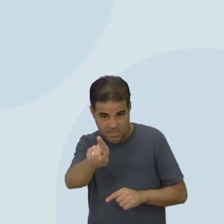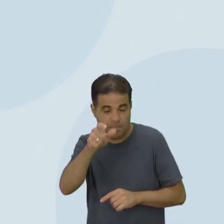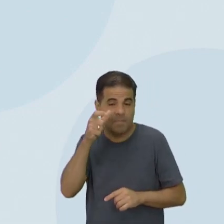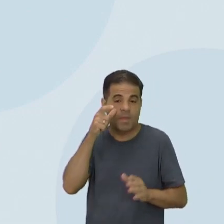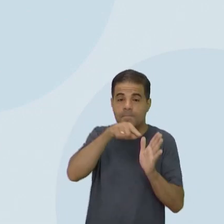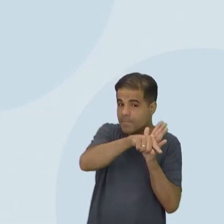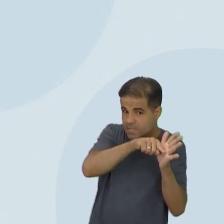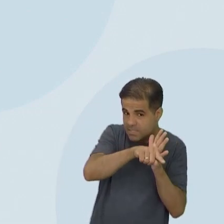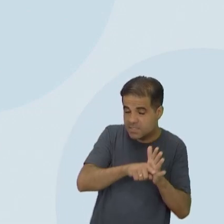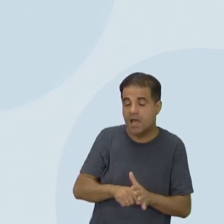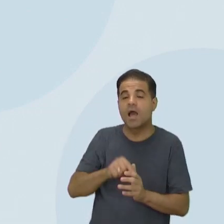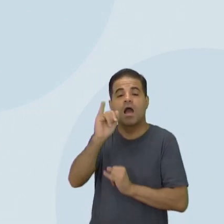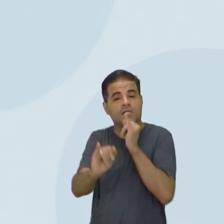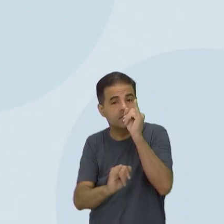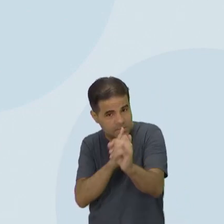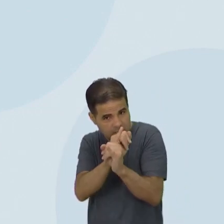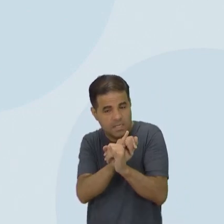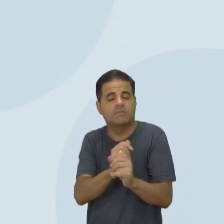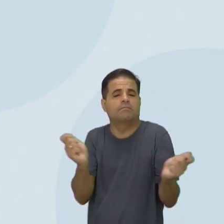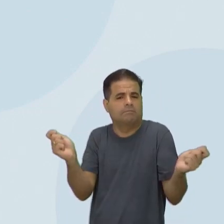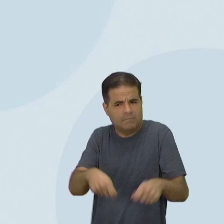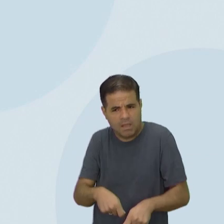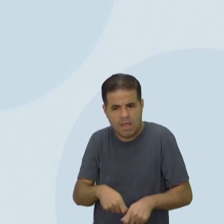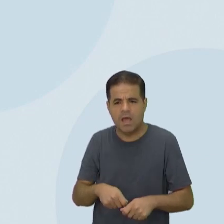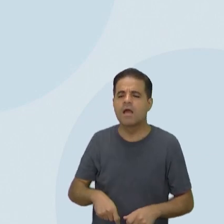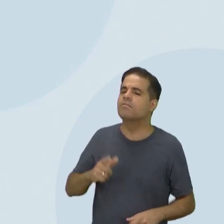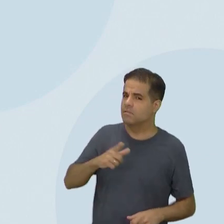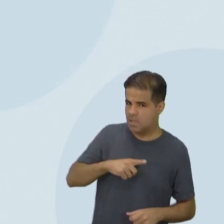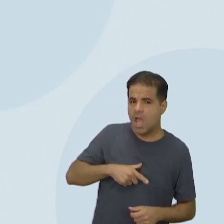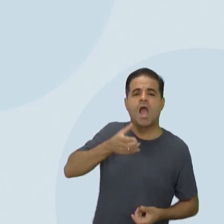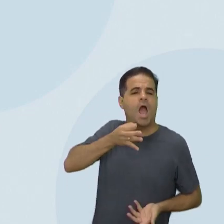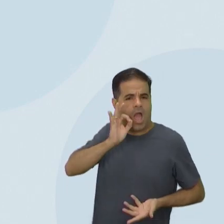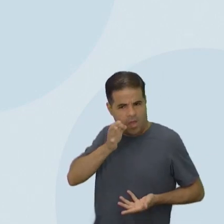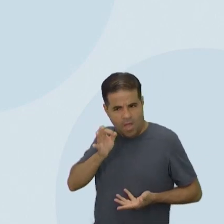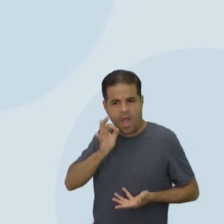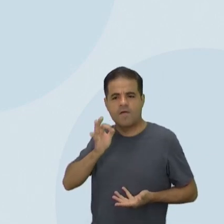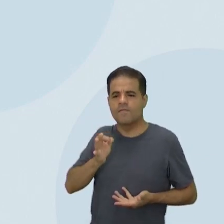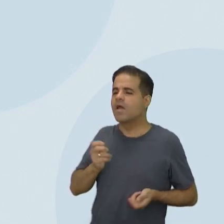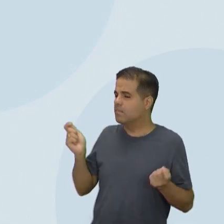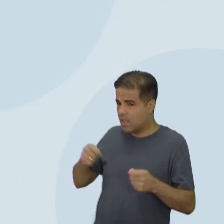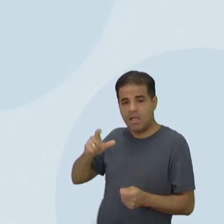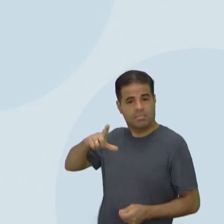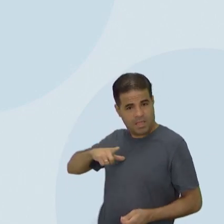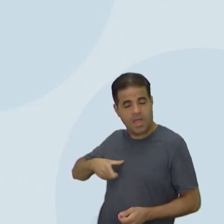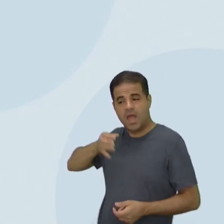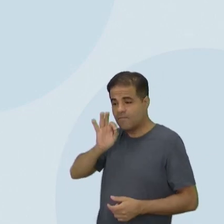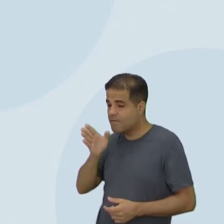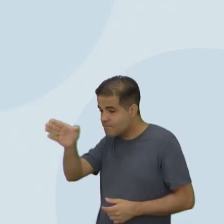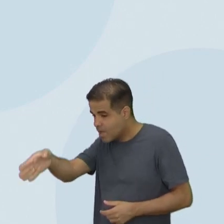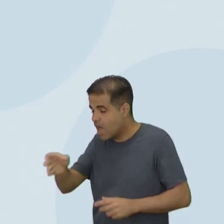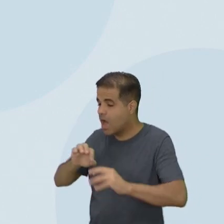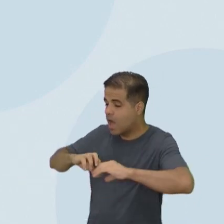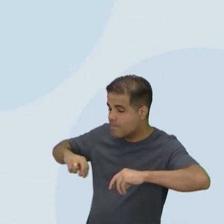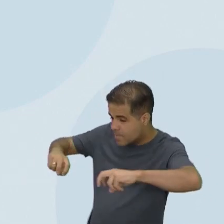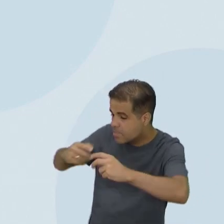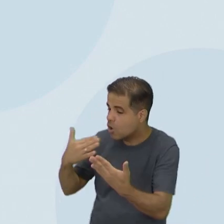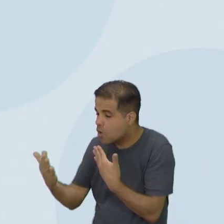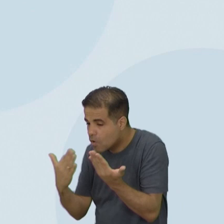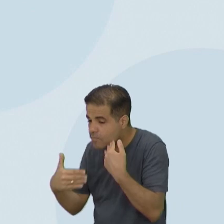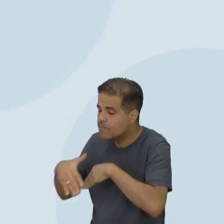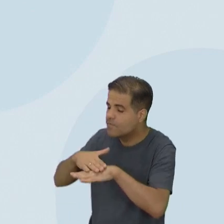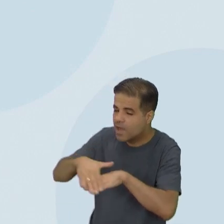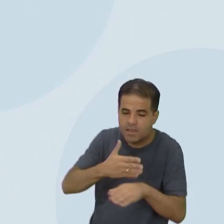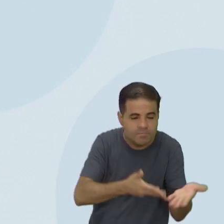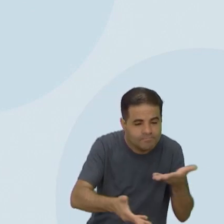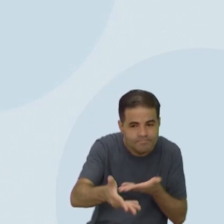as imagens pela internet, você vai ver assim que realmente tem até cafezinho para o pessoal tomar um café, vai numa mesa, conversa. Então é uma